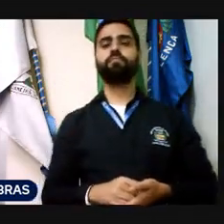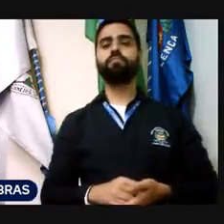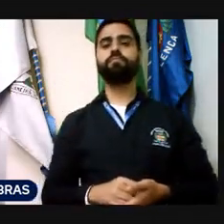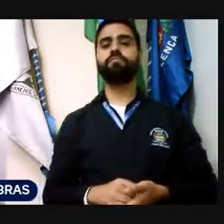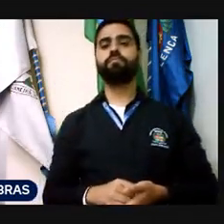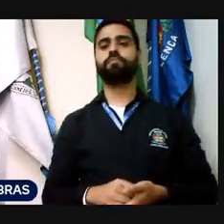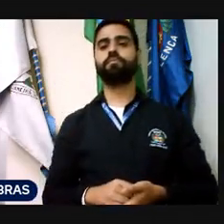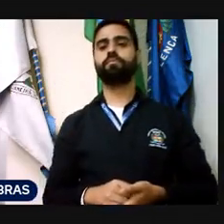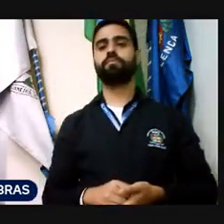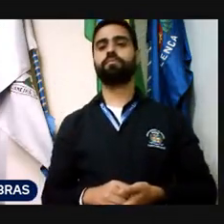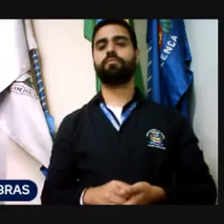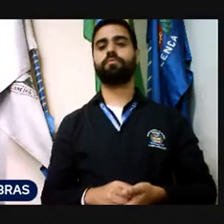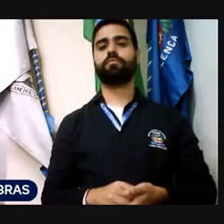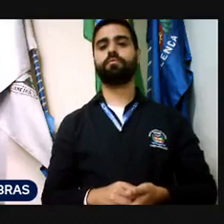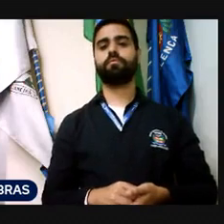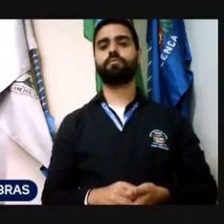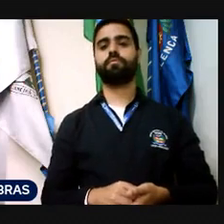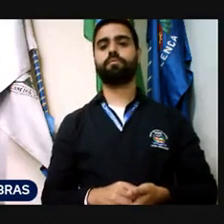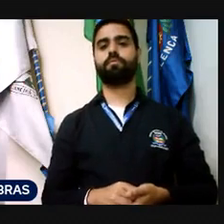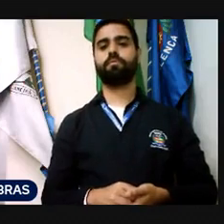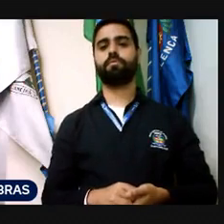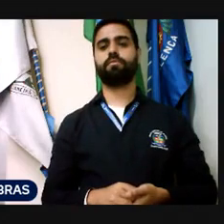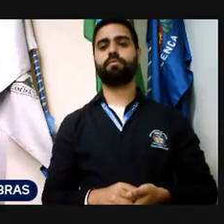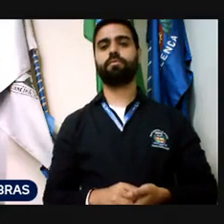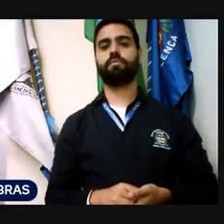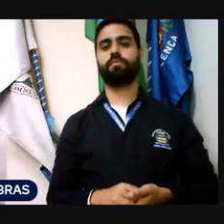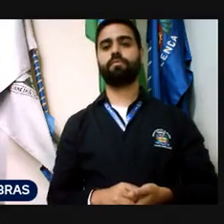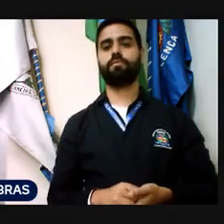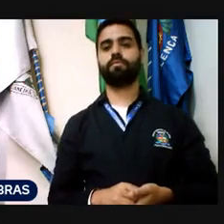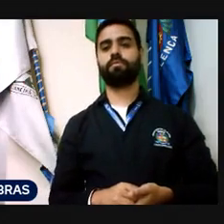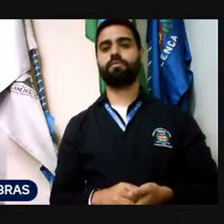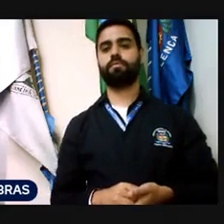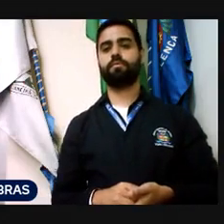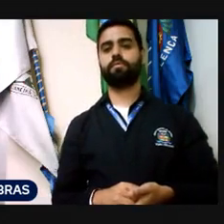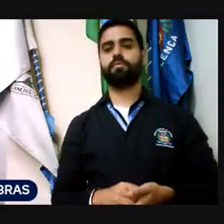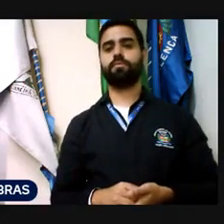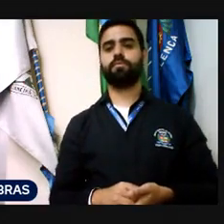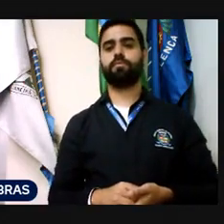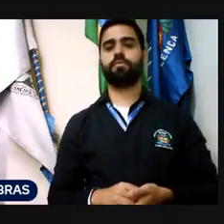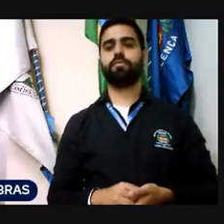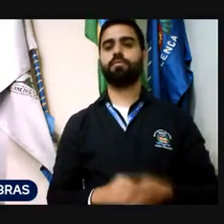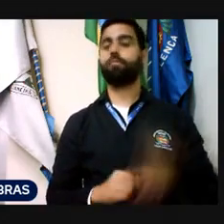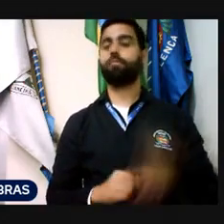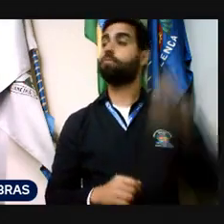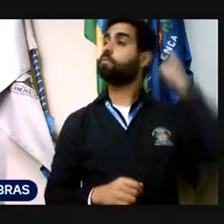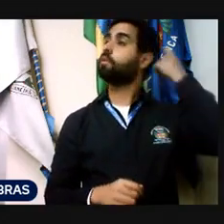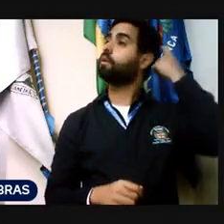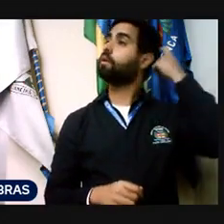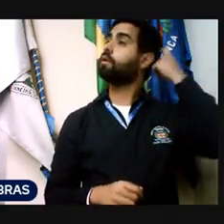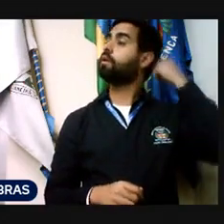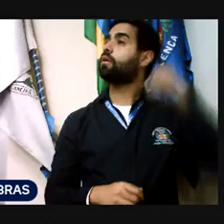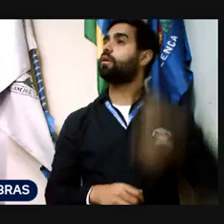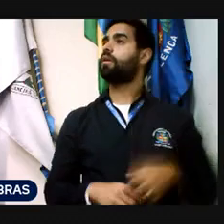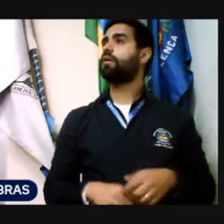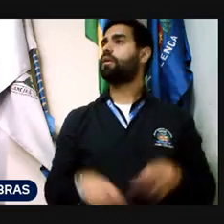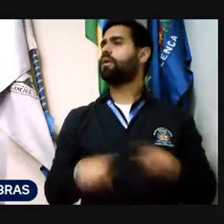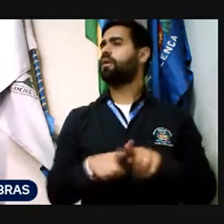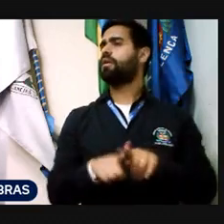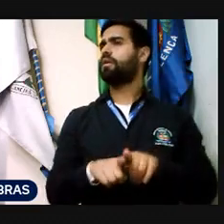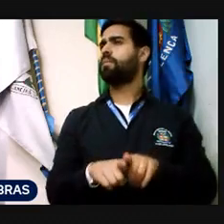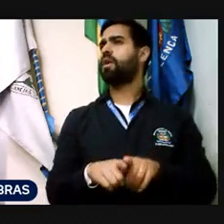Até o final da legislatura passada, foram mais de 400 atendimentos no PROCON aqui, e dando solução, salvo